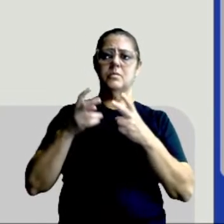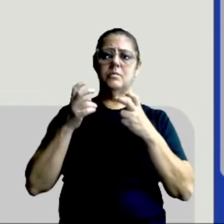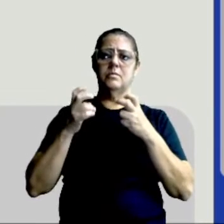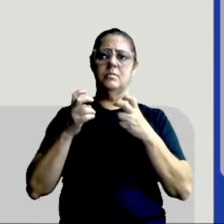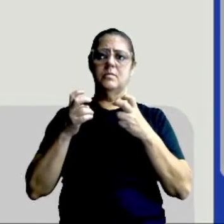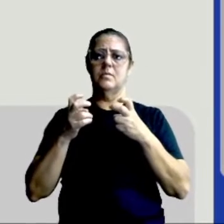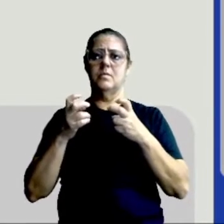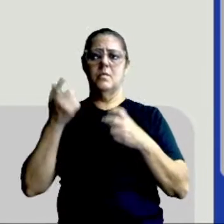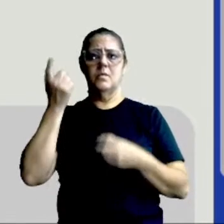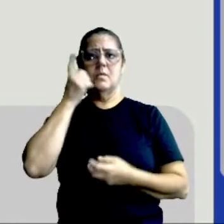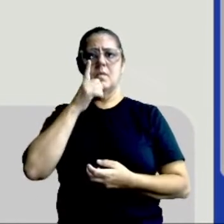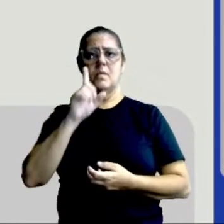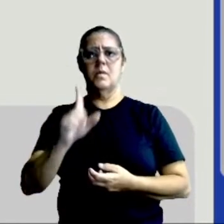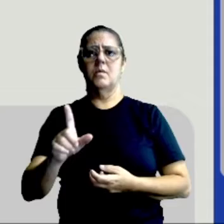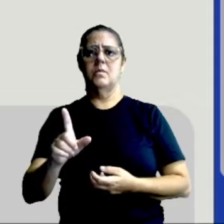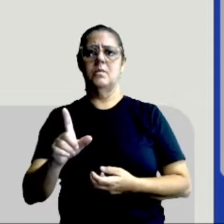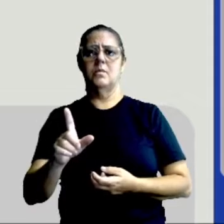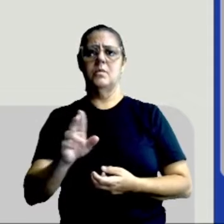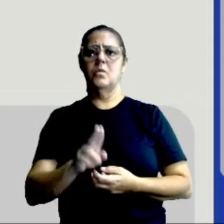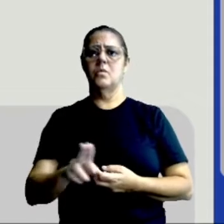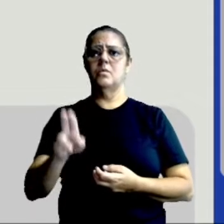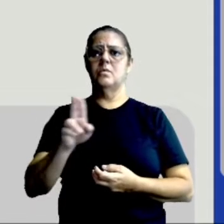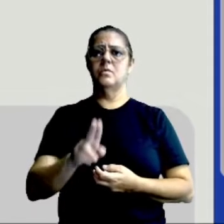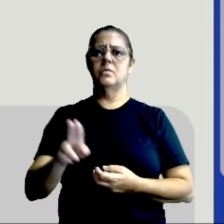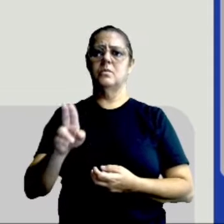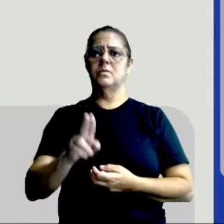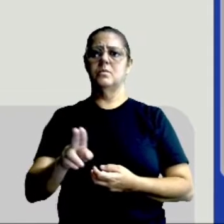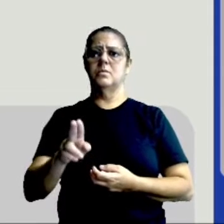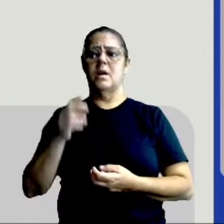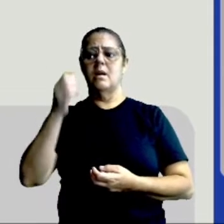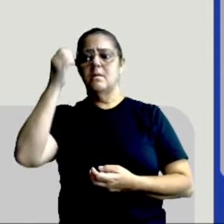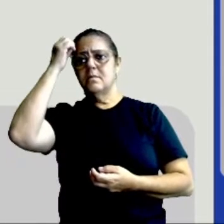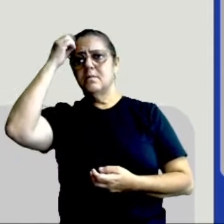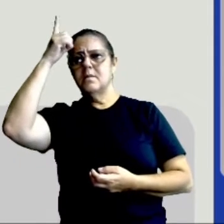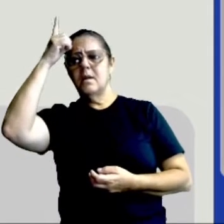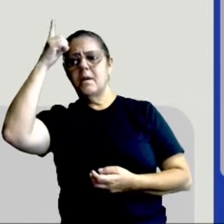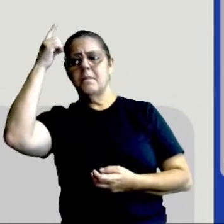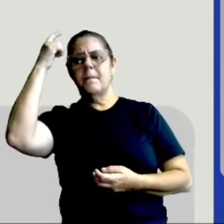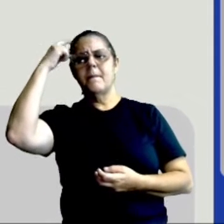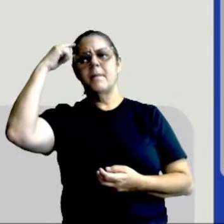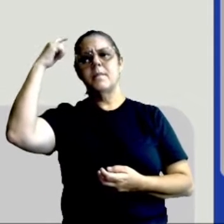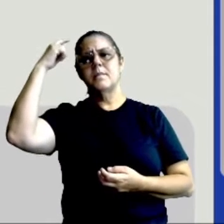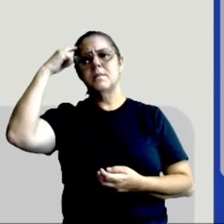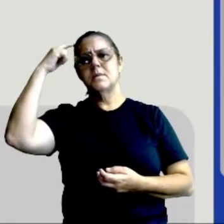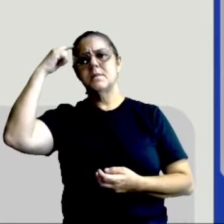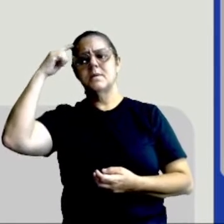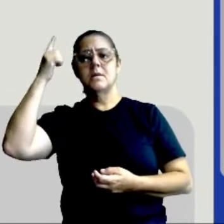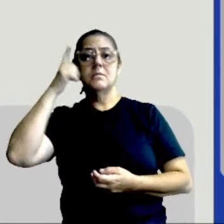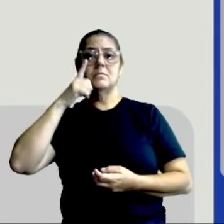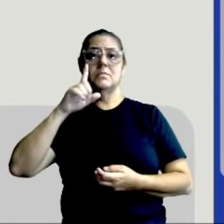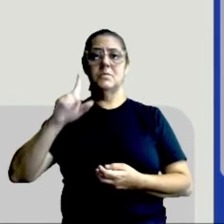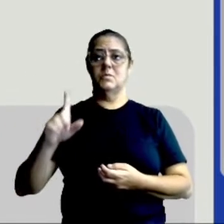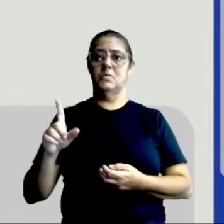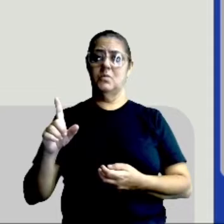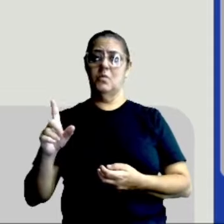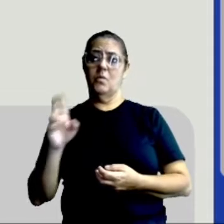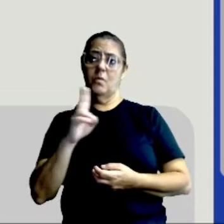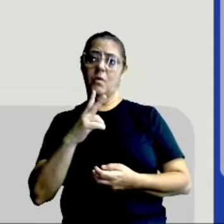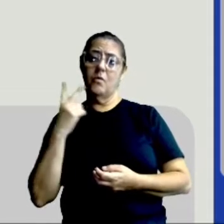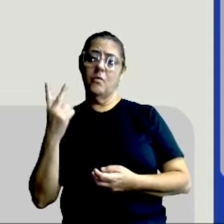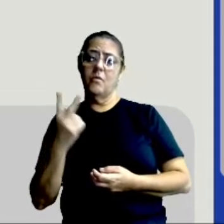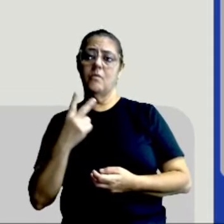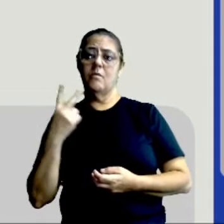observação, a gente conseguir usar ideia, raciocínio, para a gente chegar e descobrir alguns